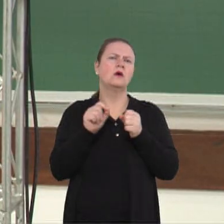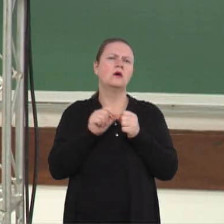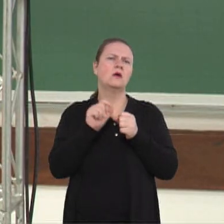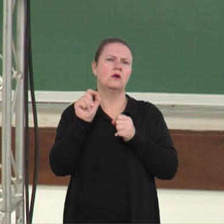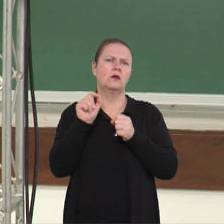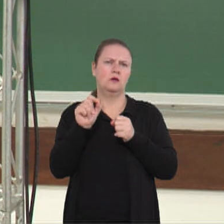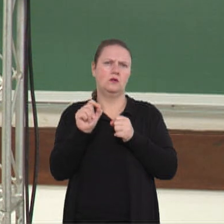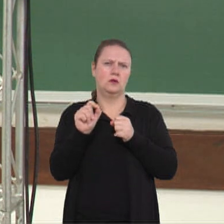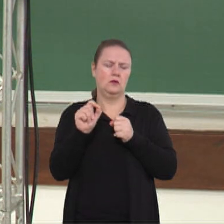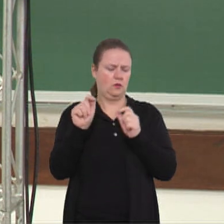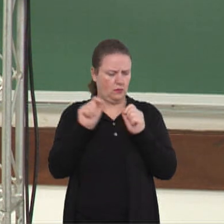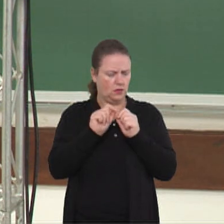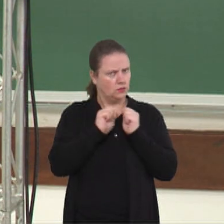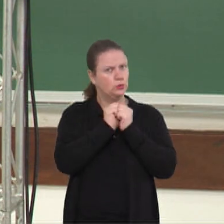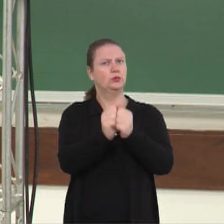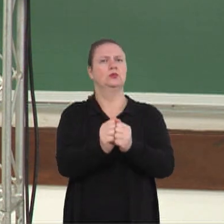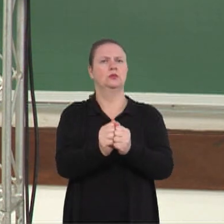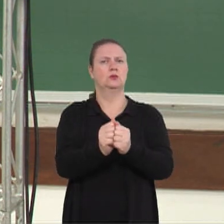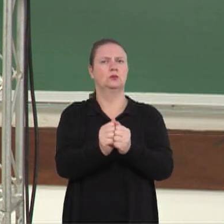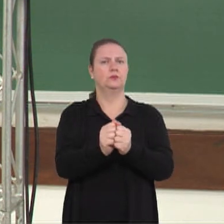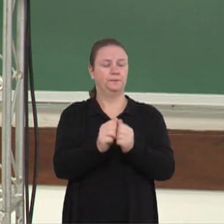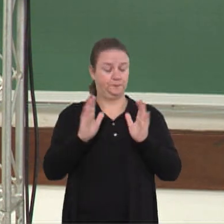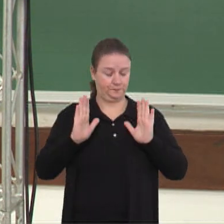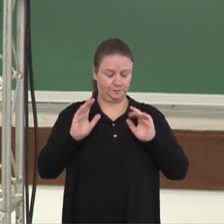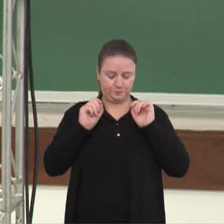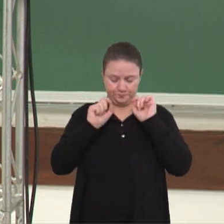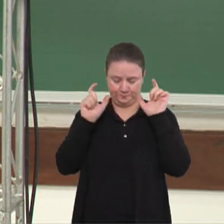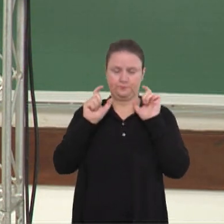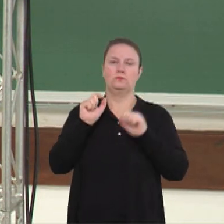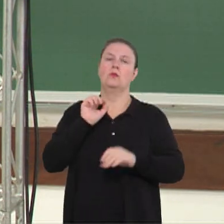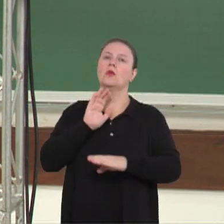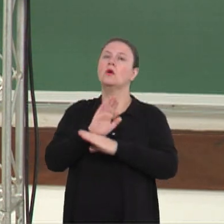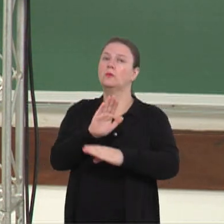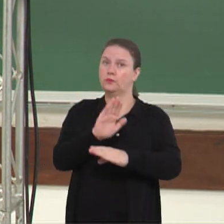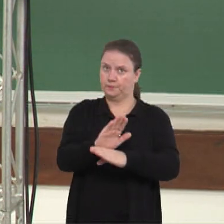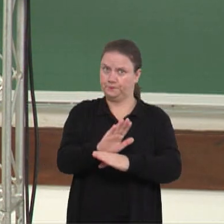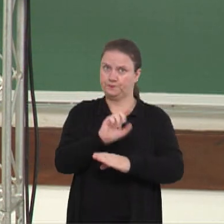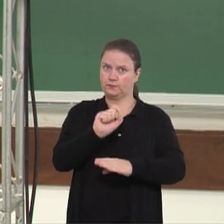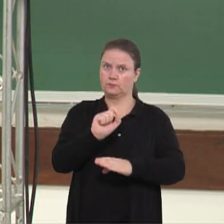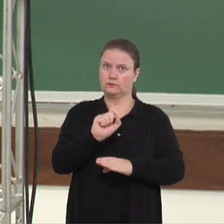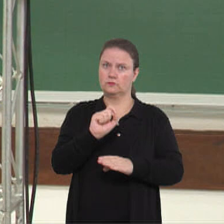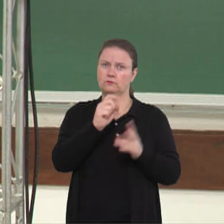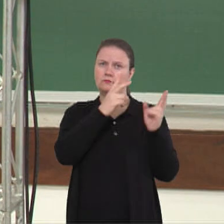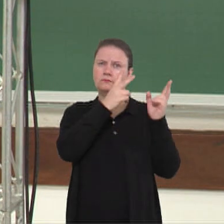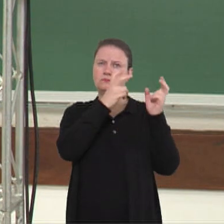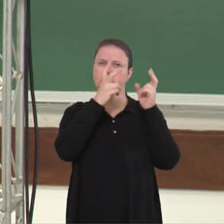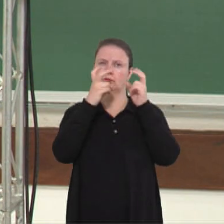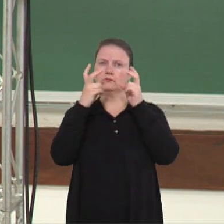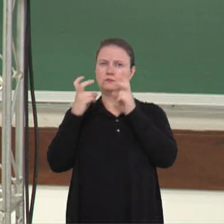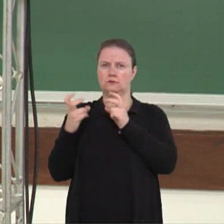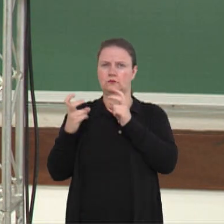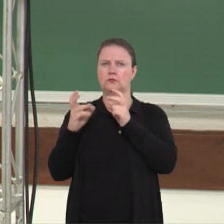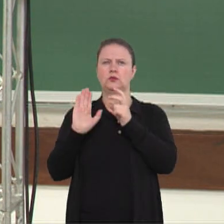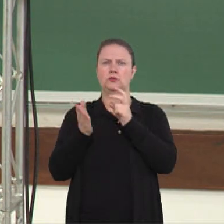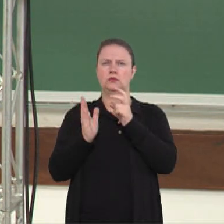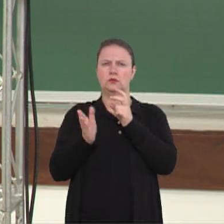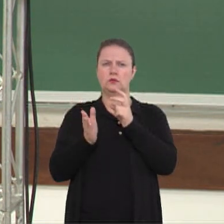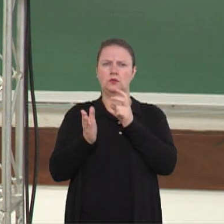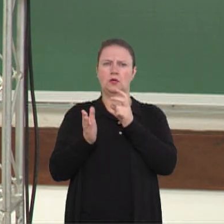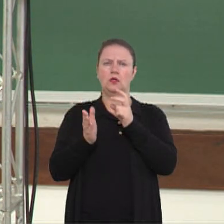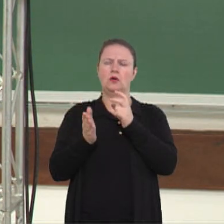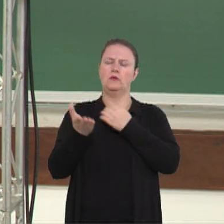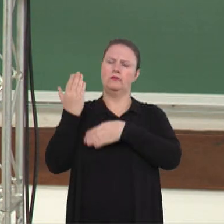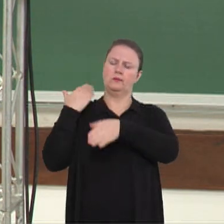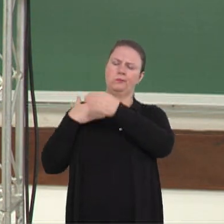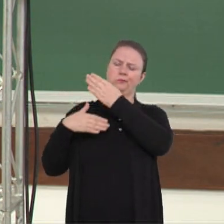para ajudar vocês se a gente parar para observar todo o período todas as férias anteriores que vocês passaram